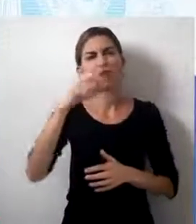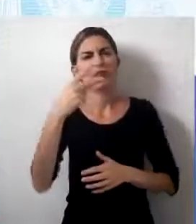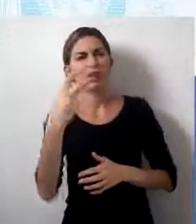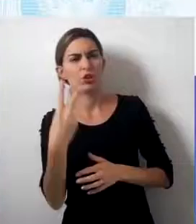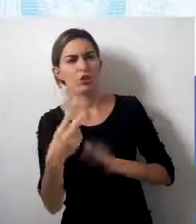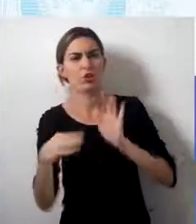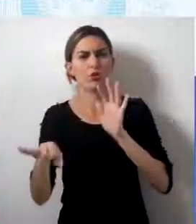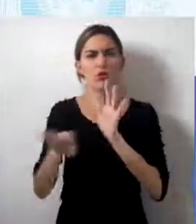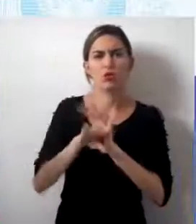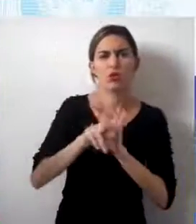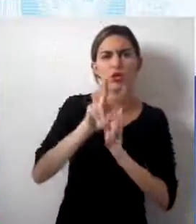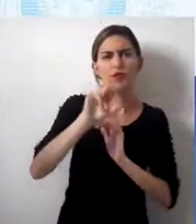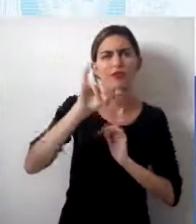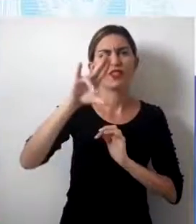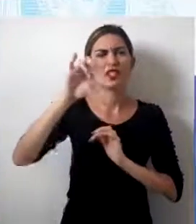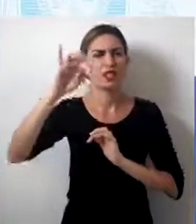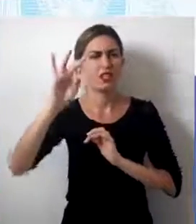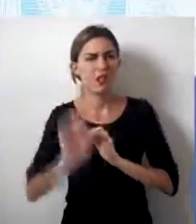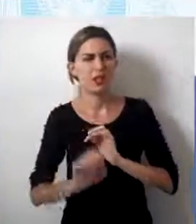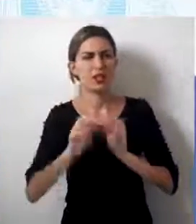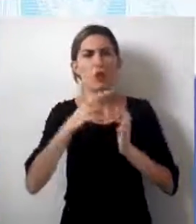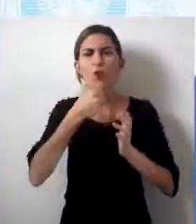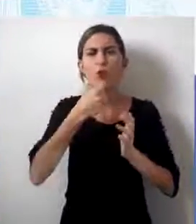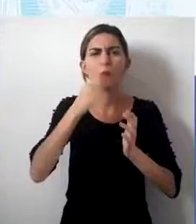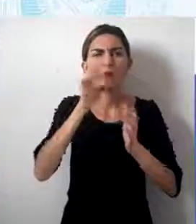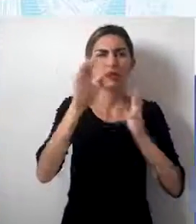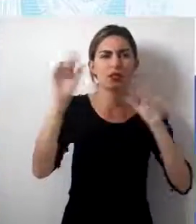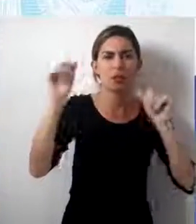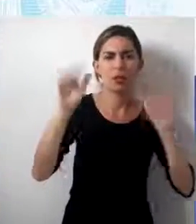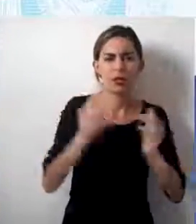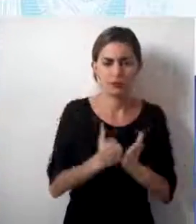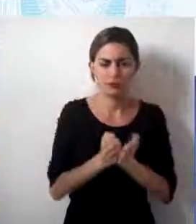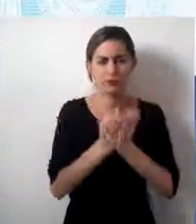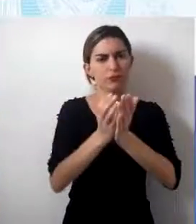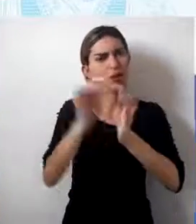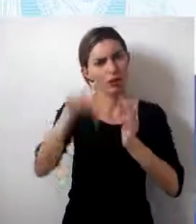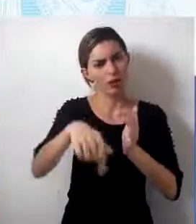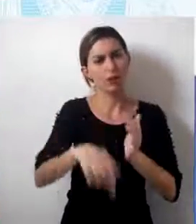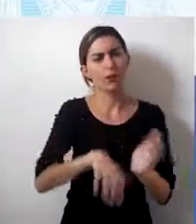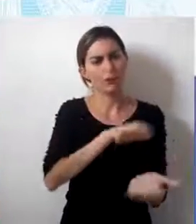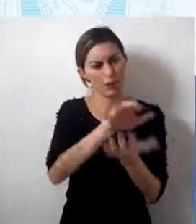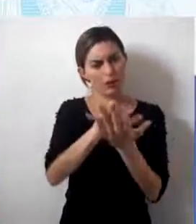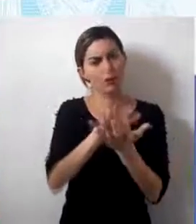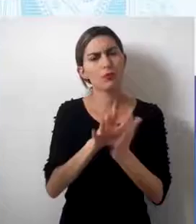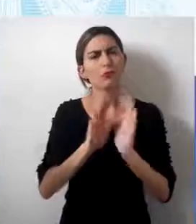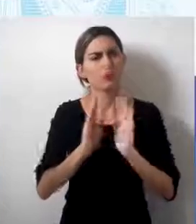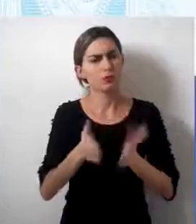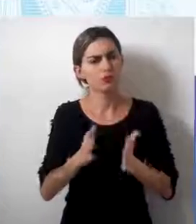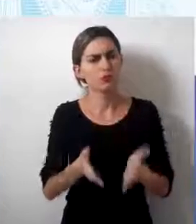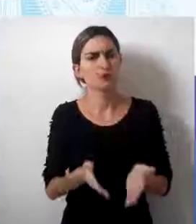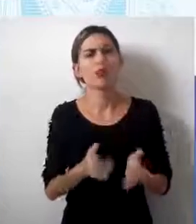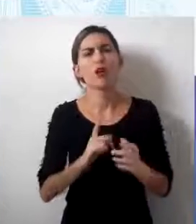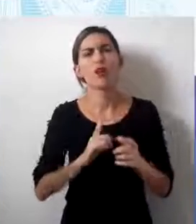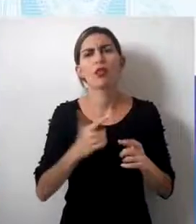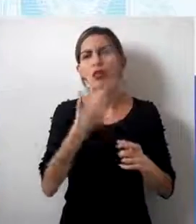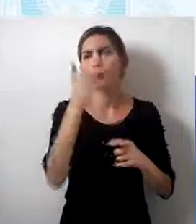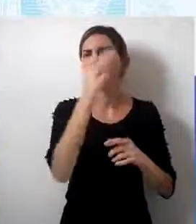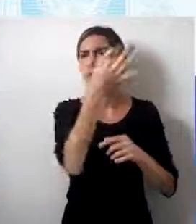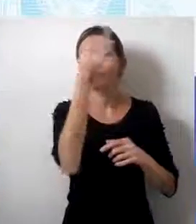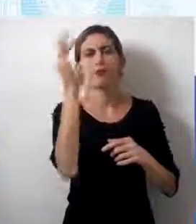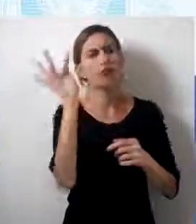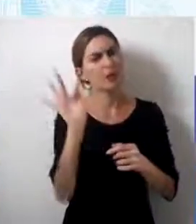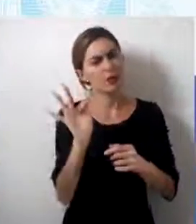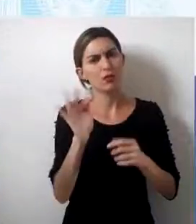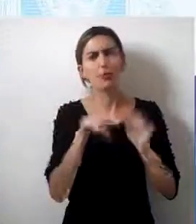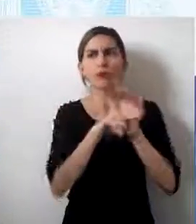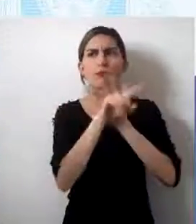1492, da chegada de Vicente Pinzón, que era um navegador espanhol, aqui nas terras de Pernambuco. Enfim, haviam